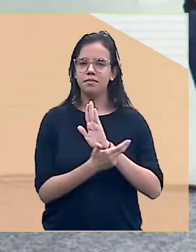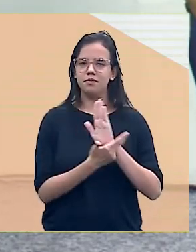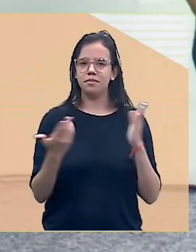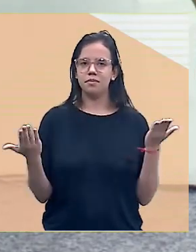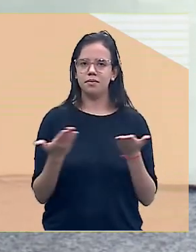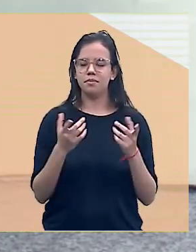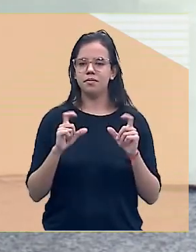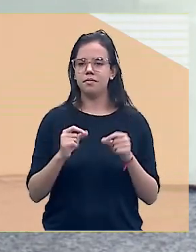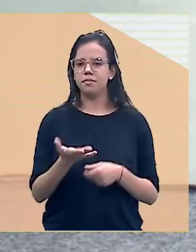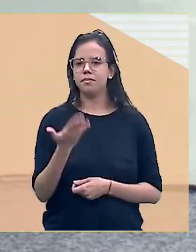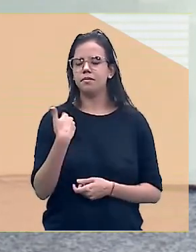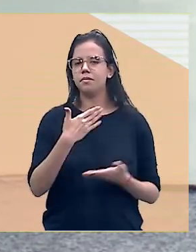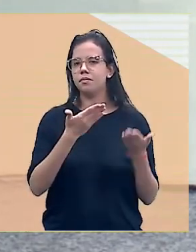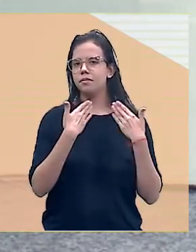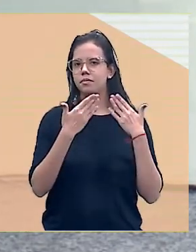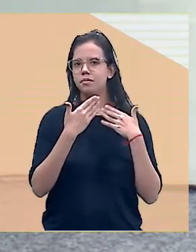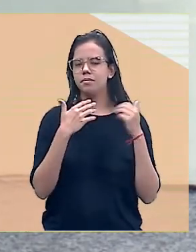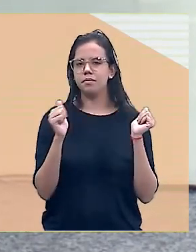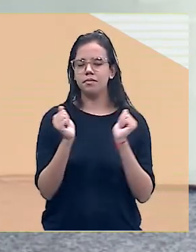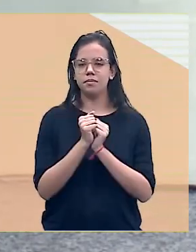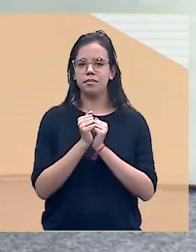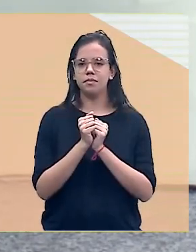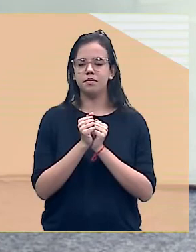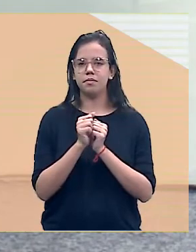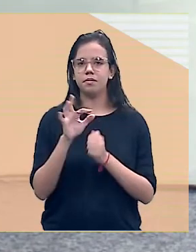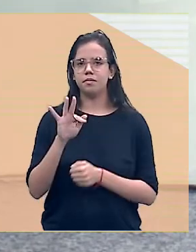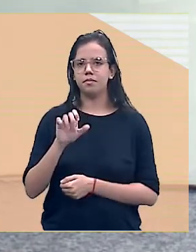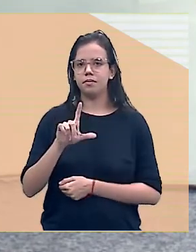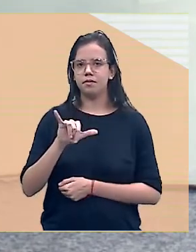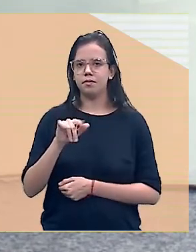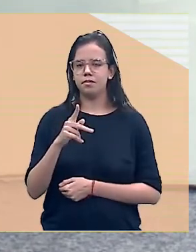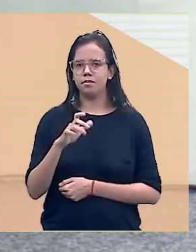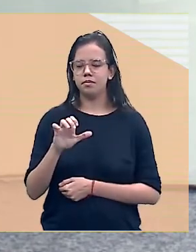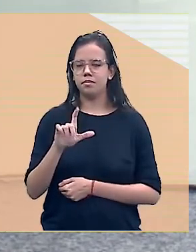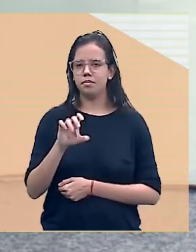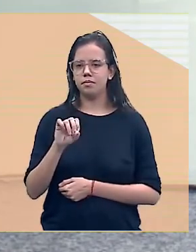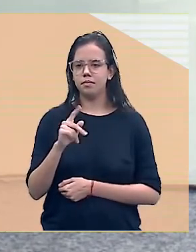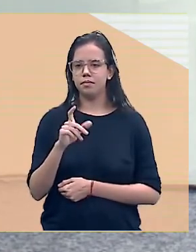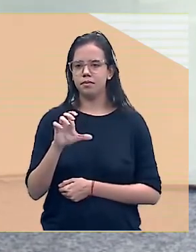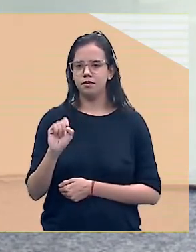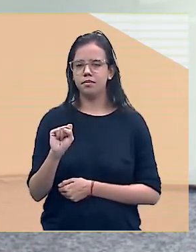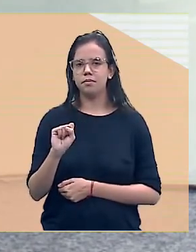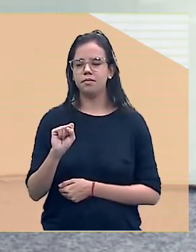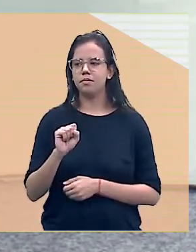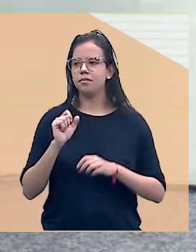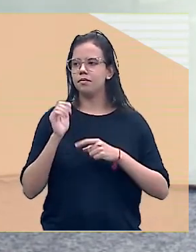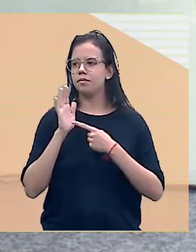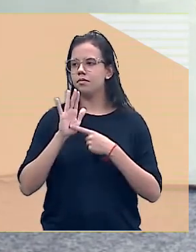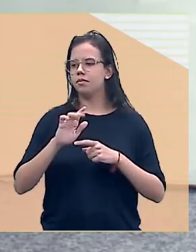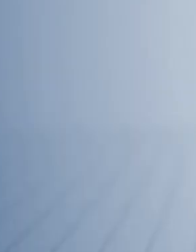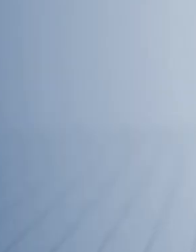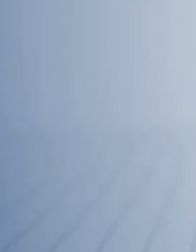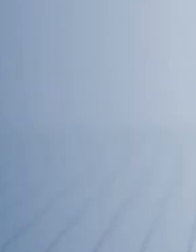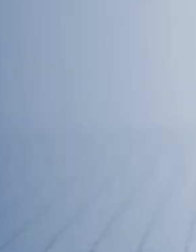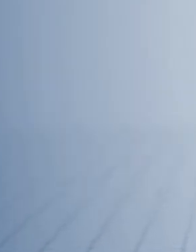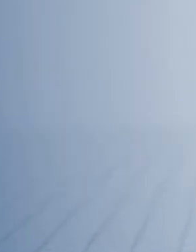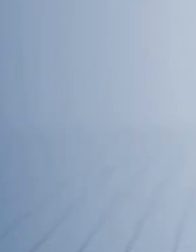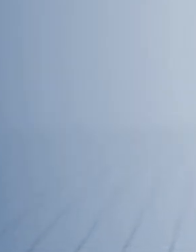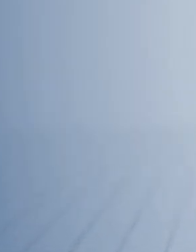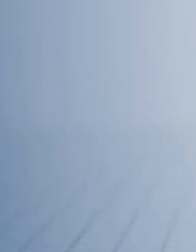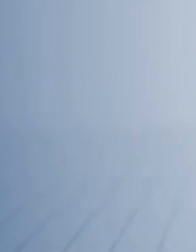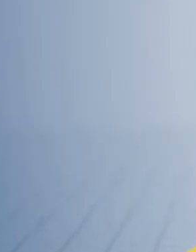e vamos agora para o Bora para piar com o Felipe Lopes comandando aqui solta a vinheta por favor